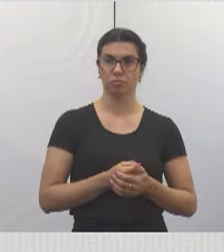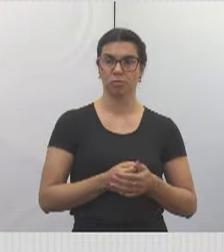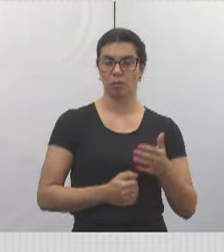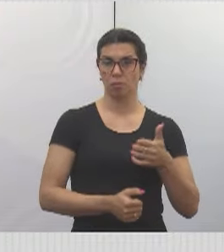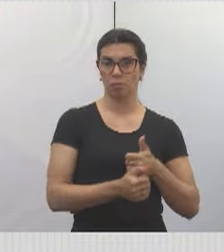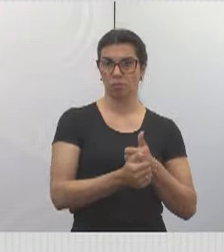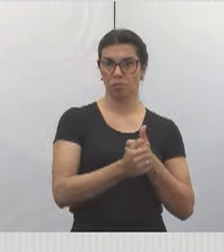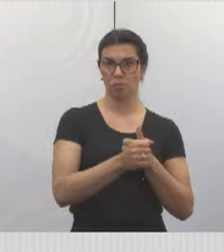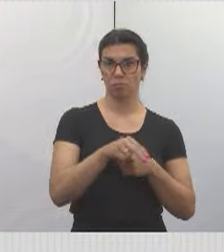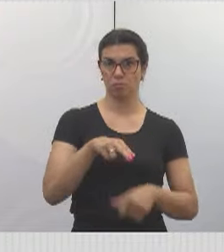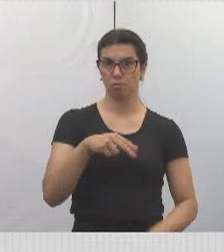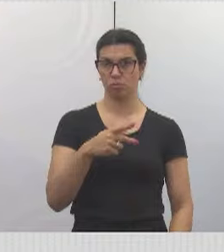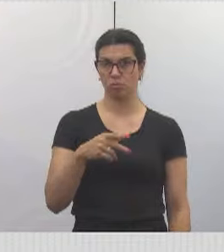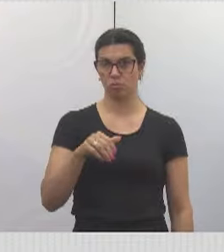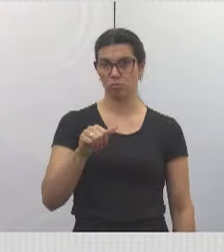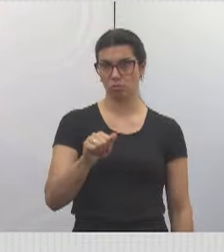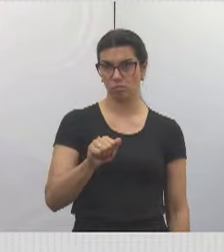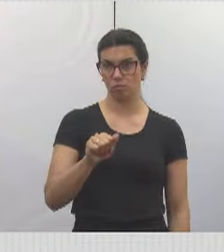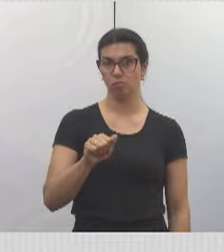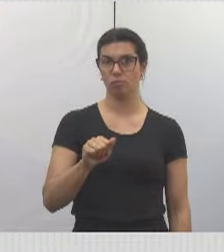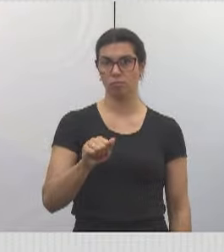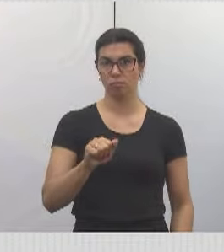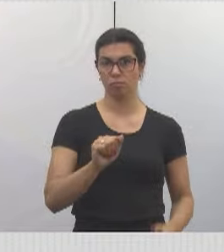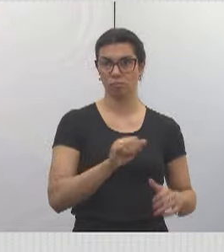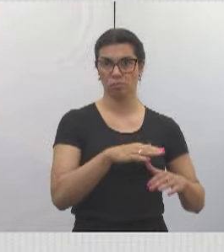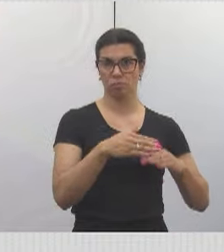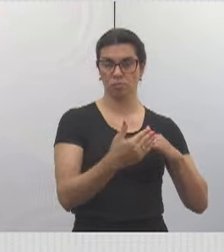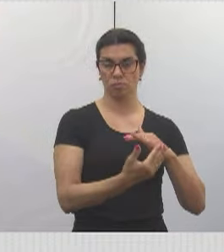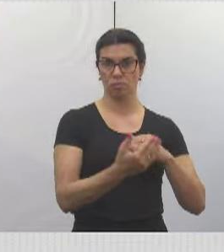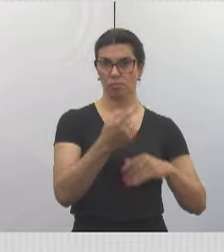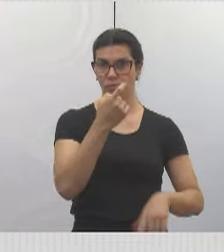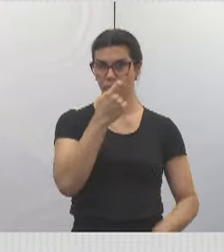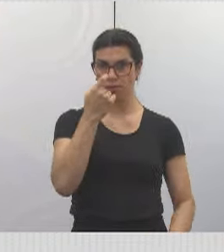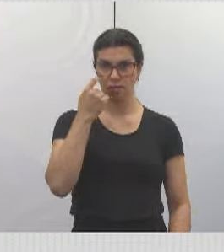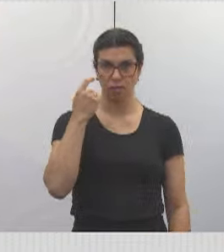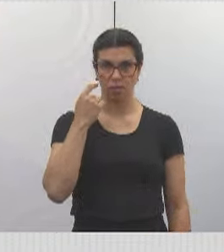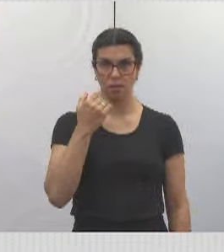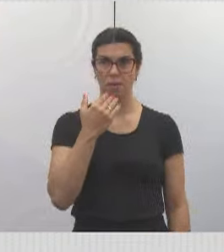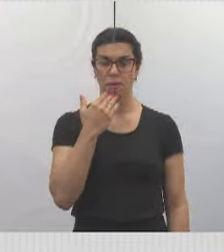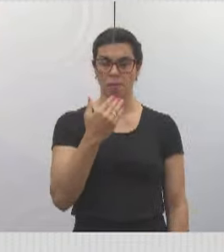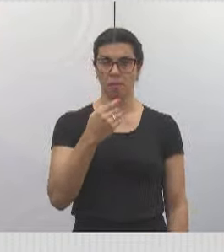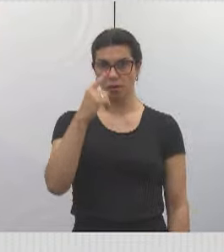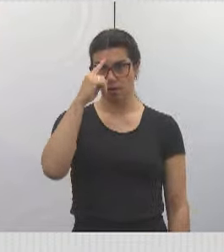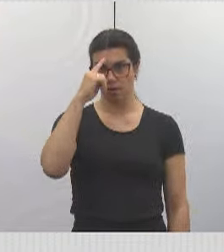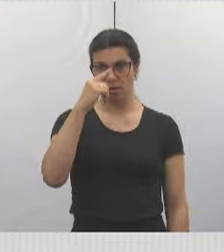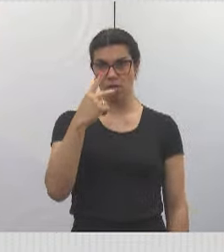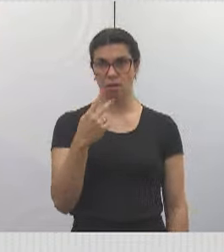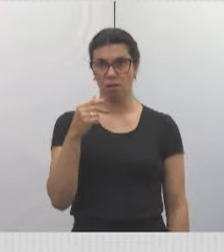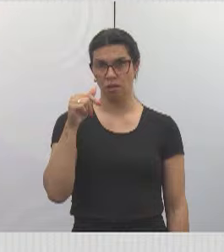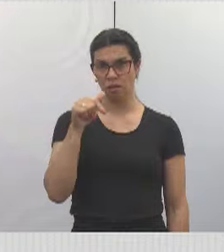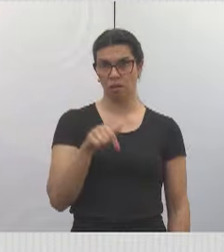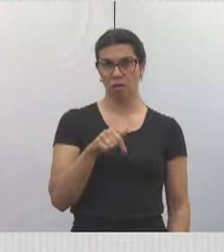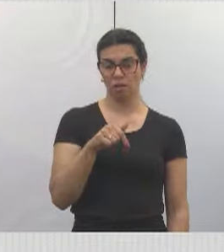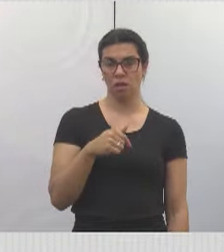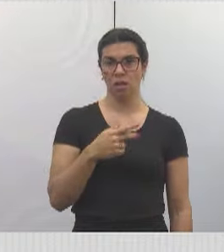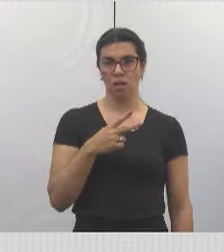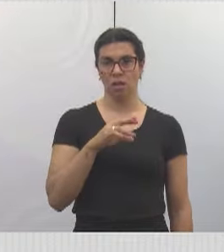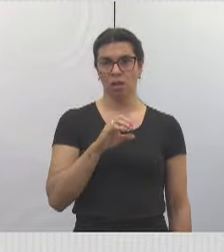UPA 24 horas. Foi solicitado dia 27